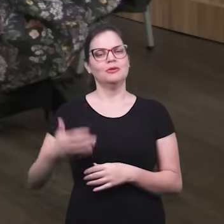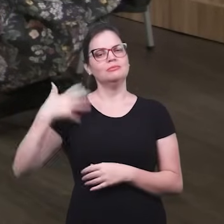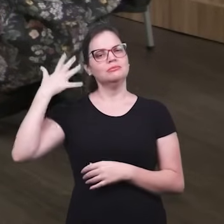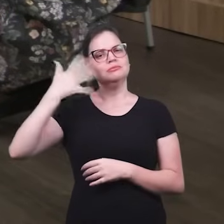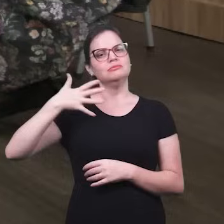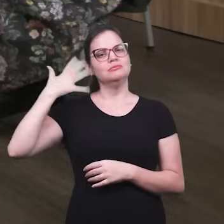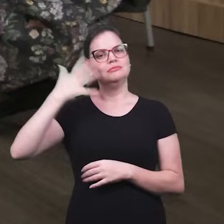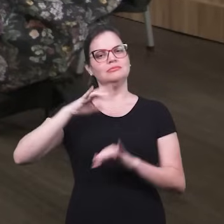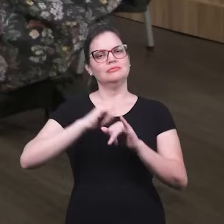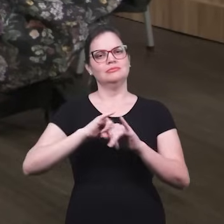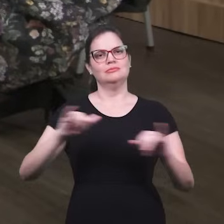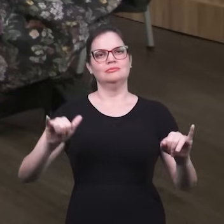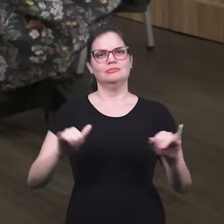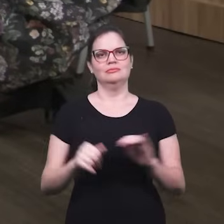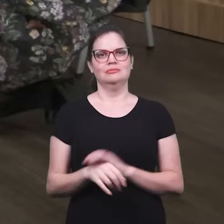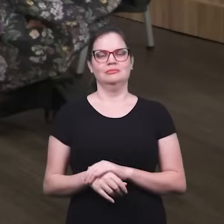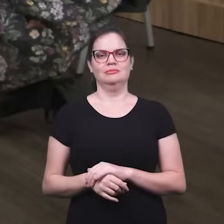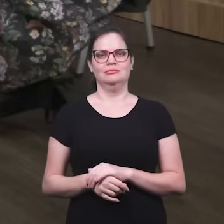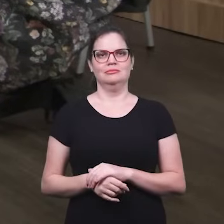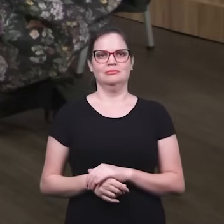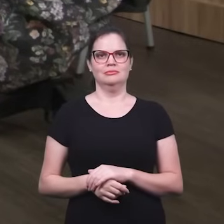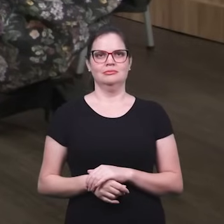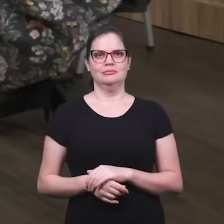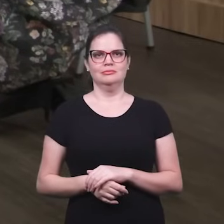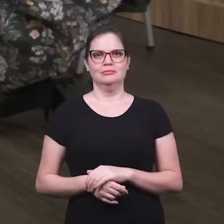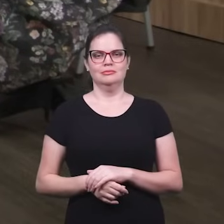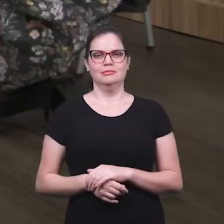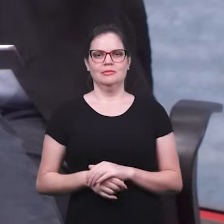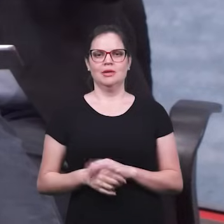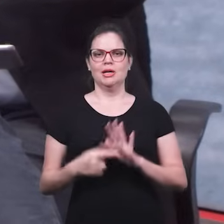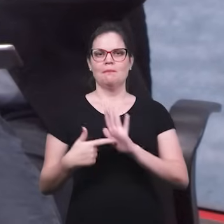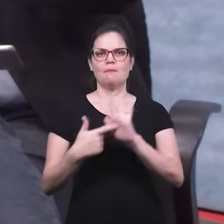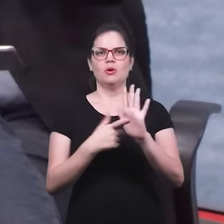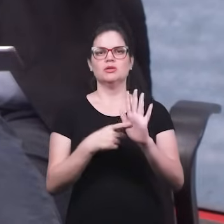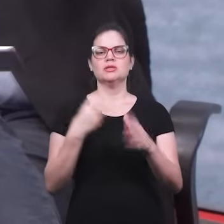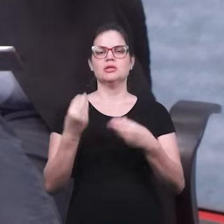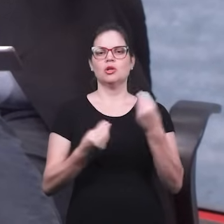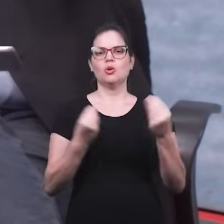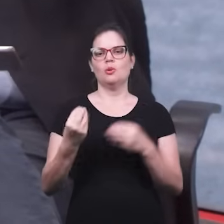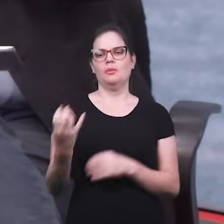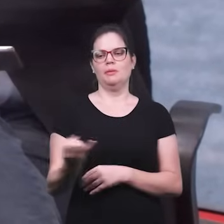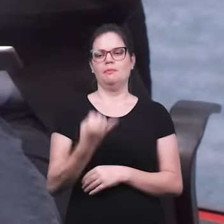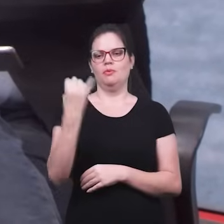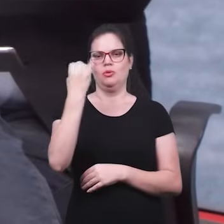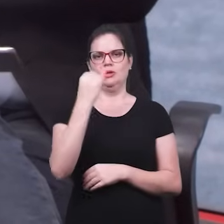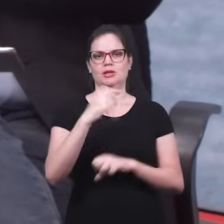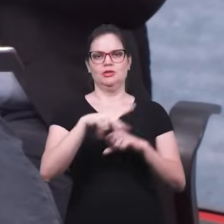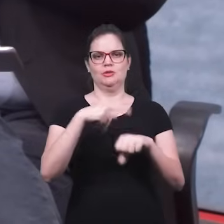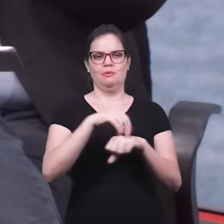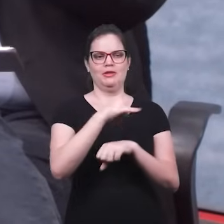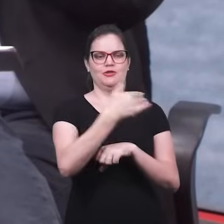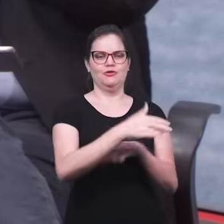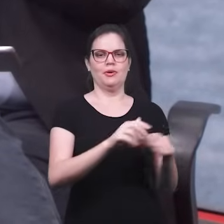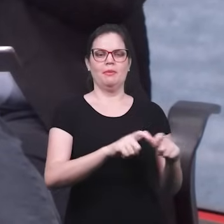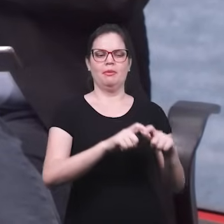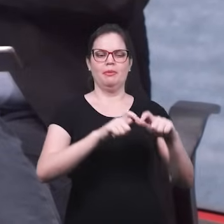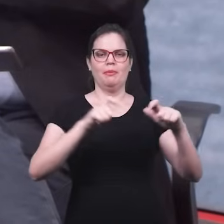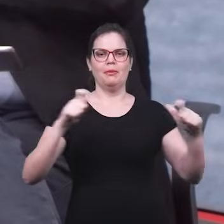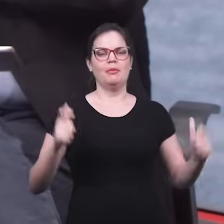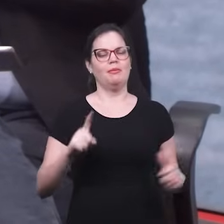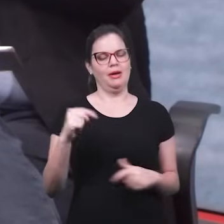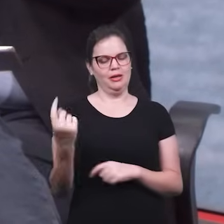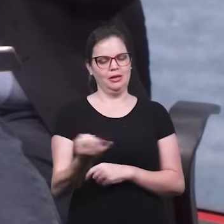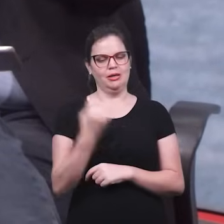uma mensagem, mensagem para esse momento, né, da importância do crescimento da obra no exterior e o quanto